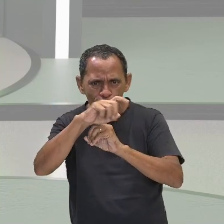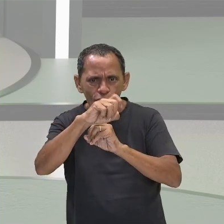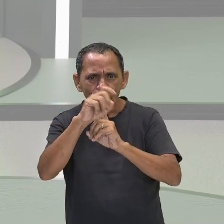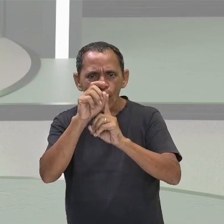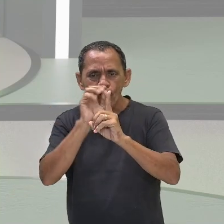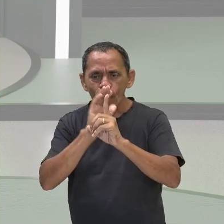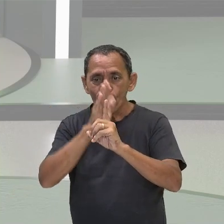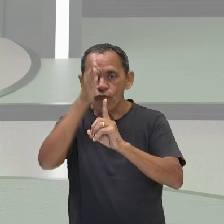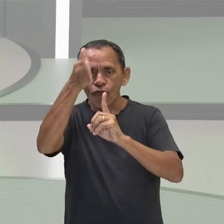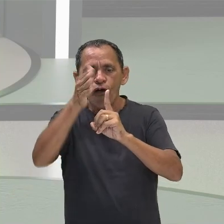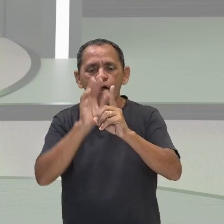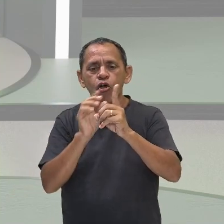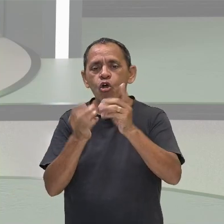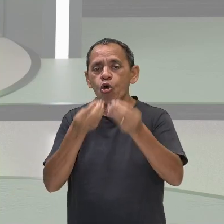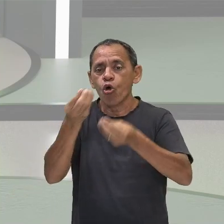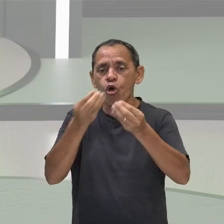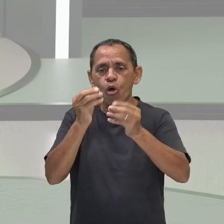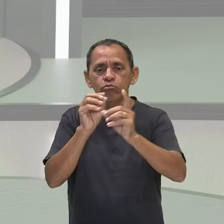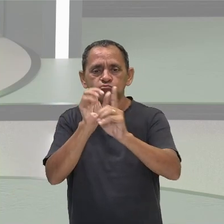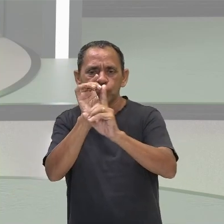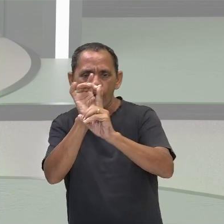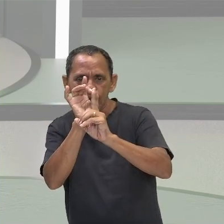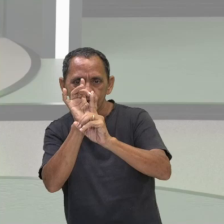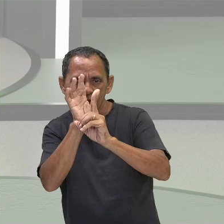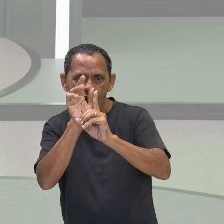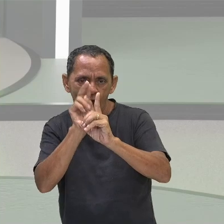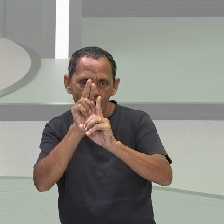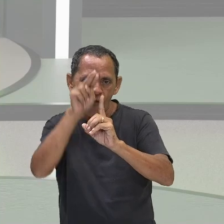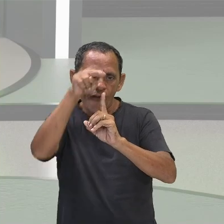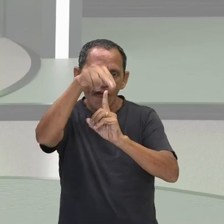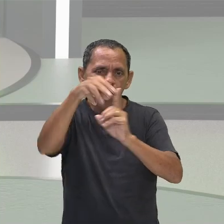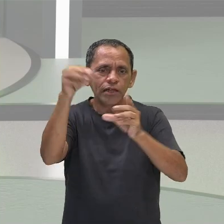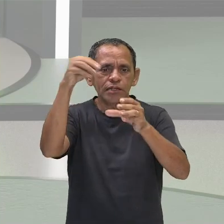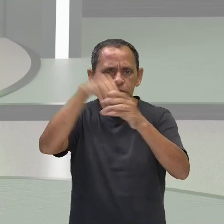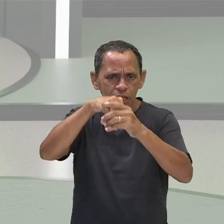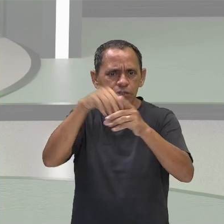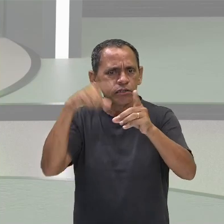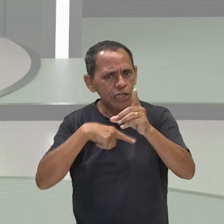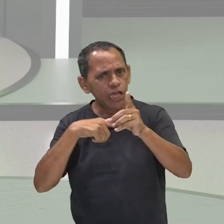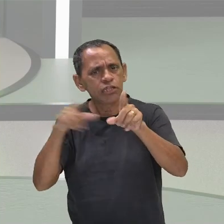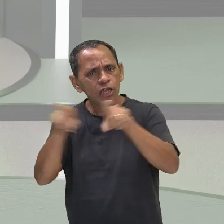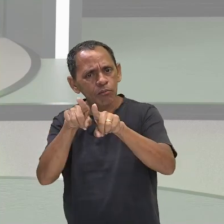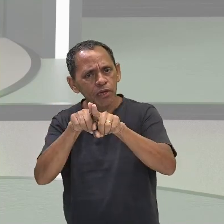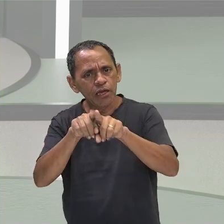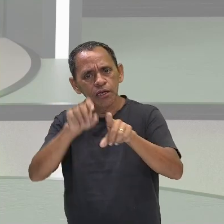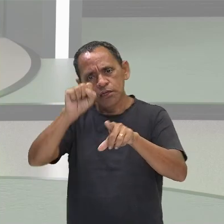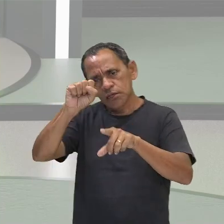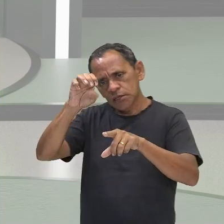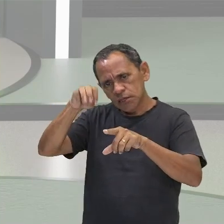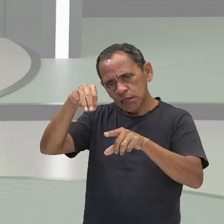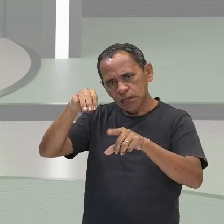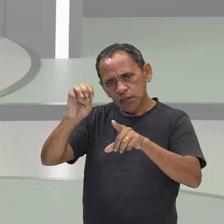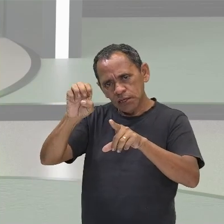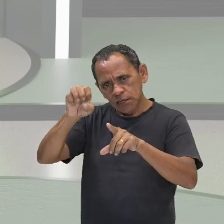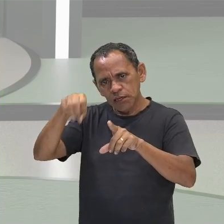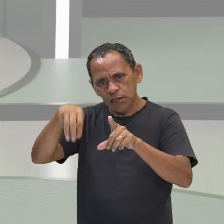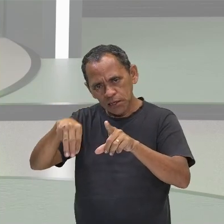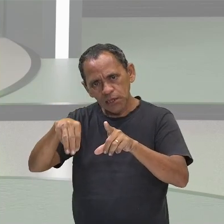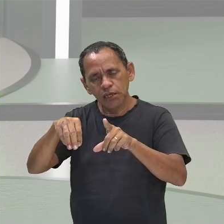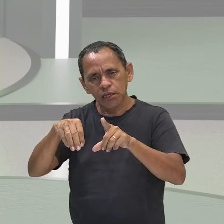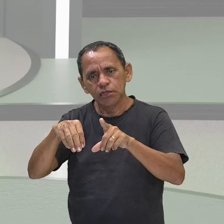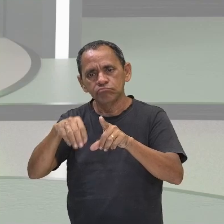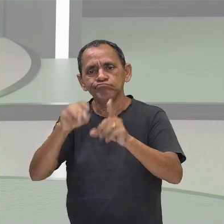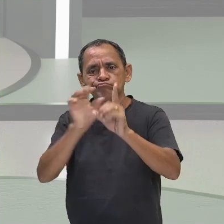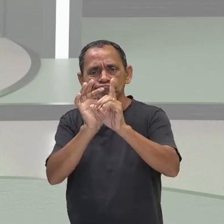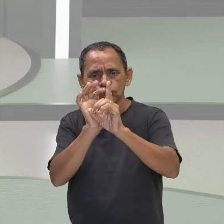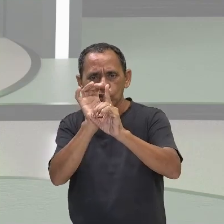meio externo, compondo o sêmen, tá? Ou esperma. E assim eles são produzidos aí